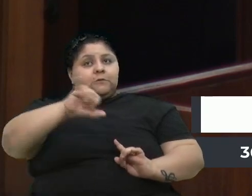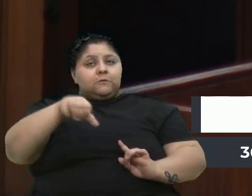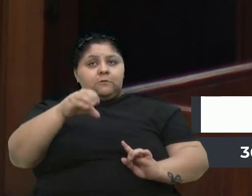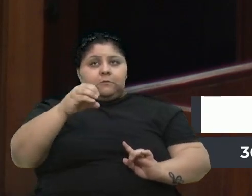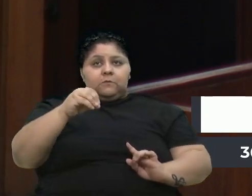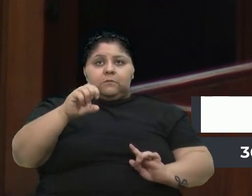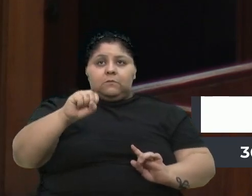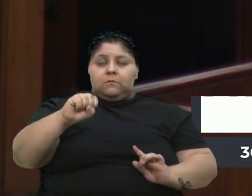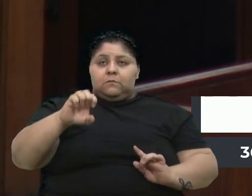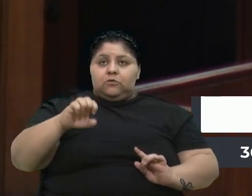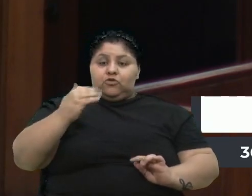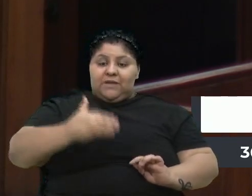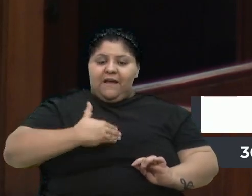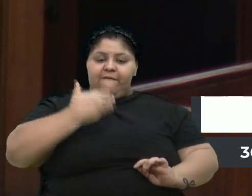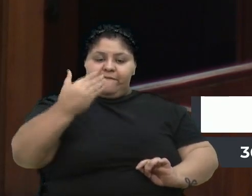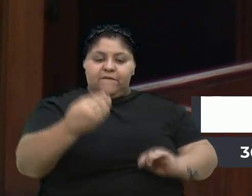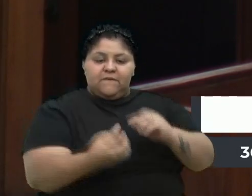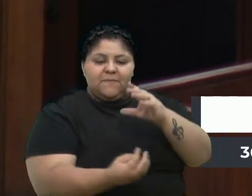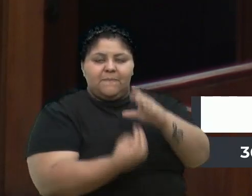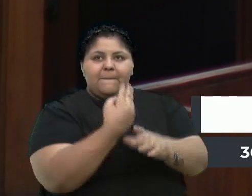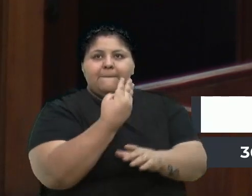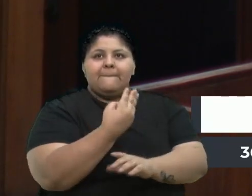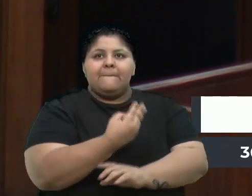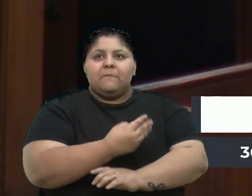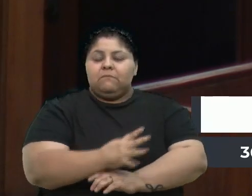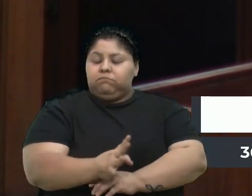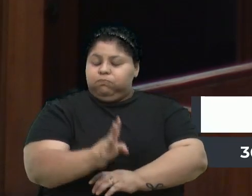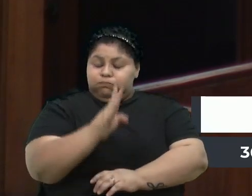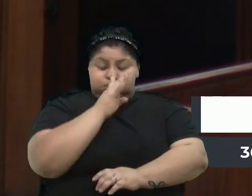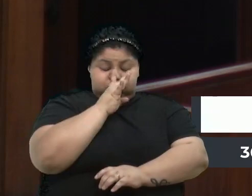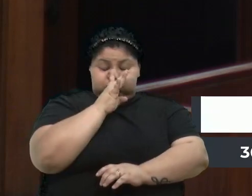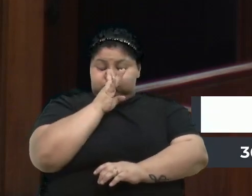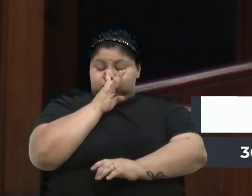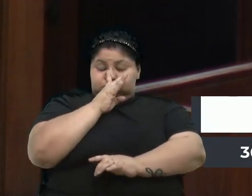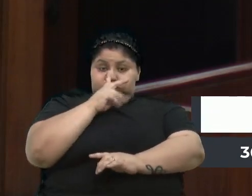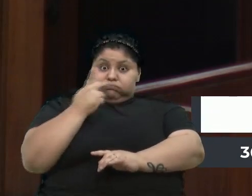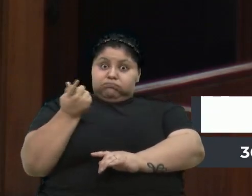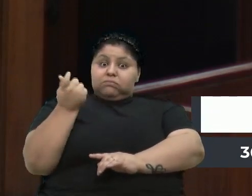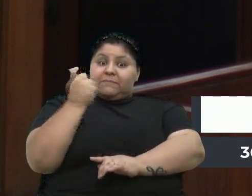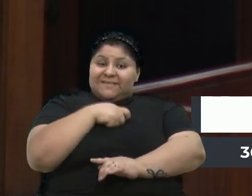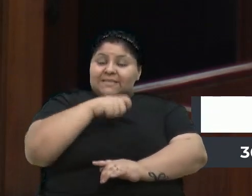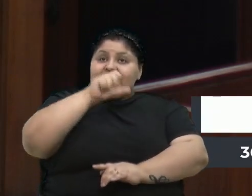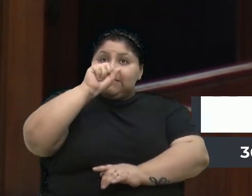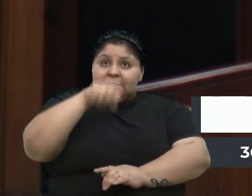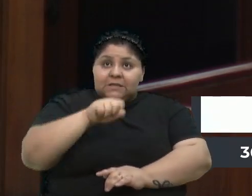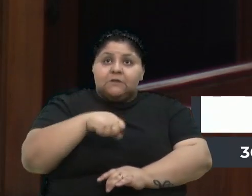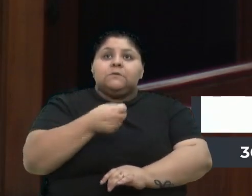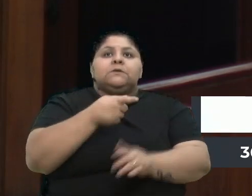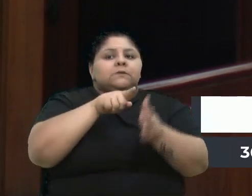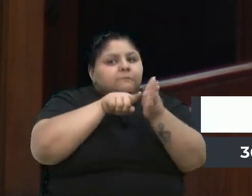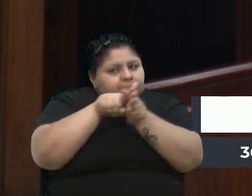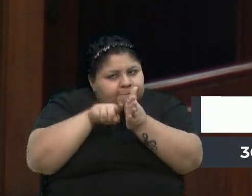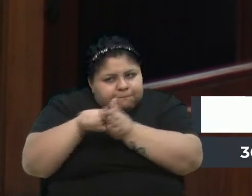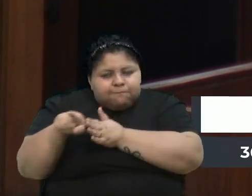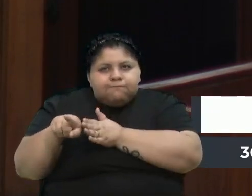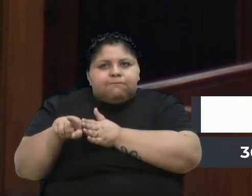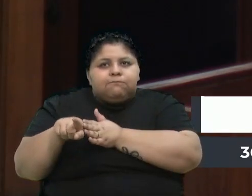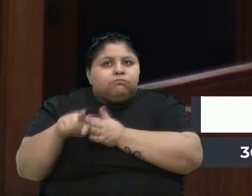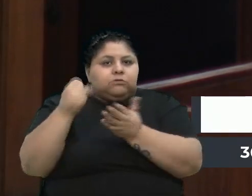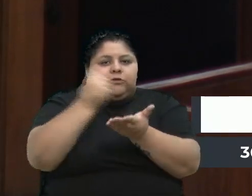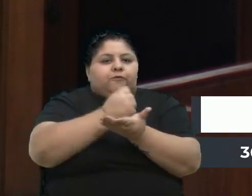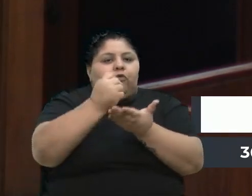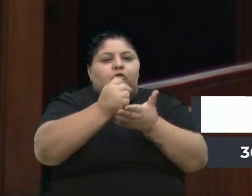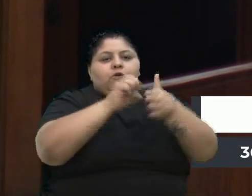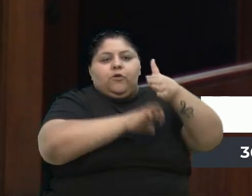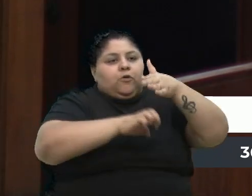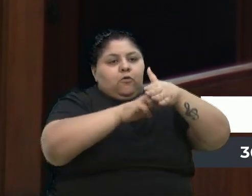à frente dessa fundação é algo estarrecedor que precisa sim ser investigado. Se foi contratada uma empresa que é